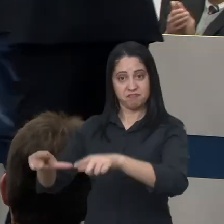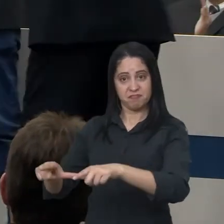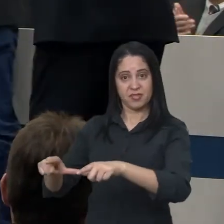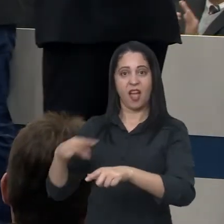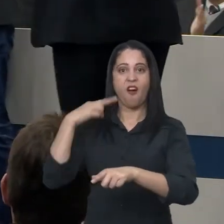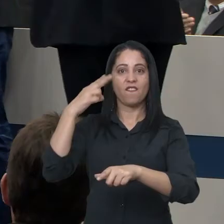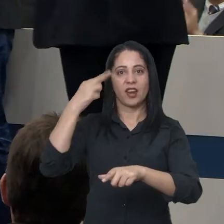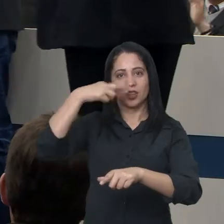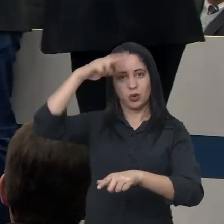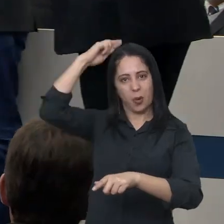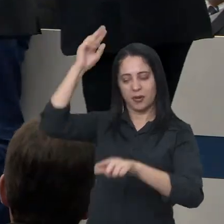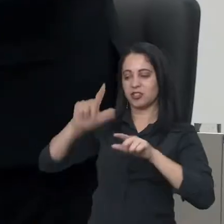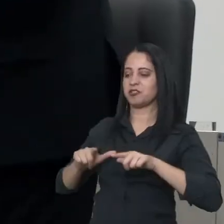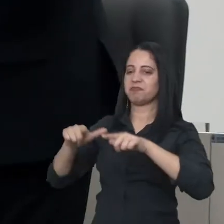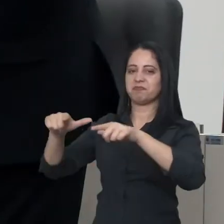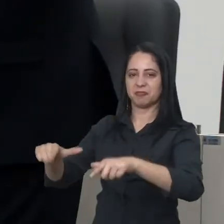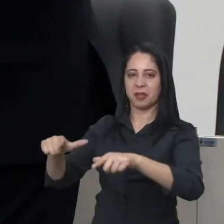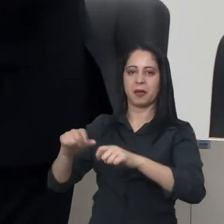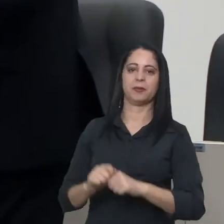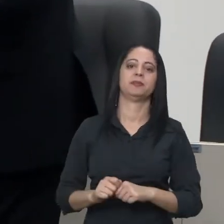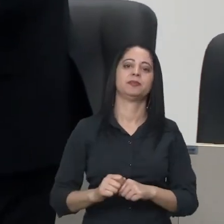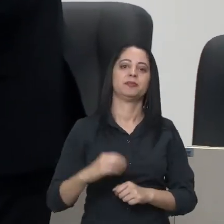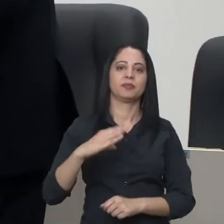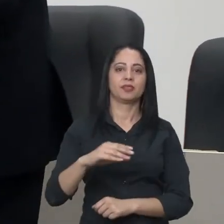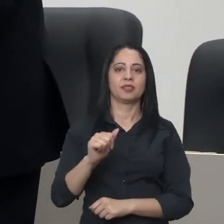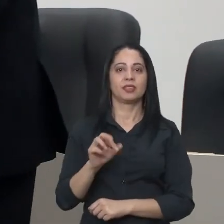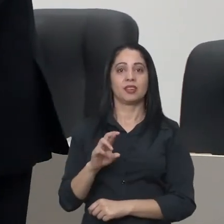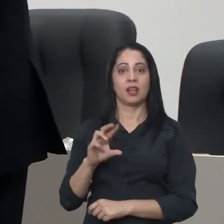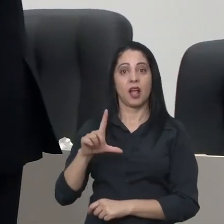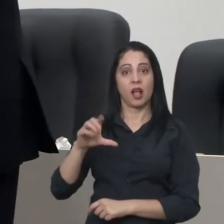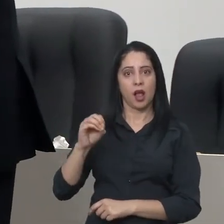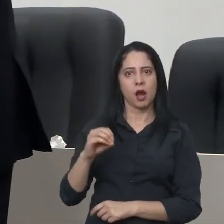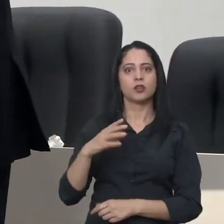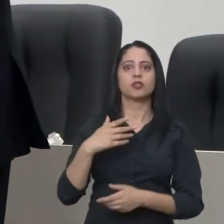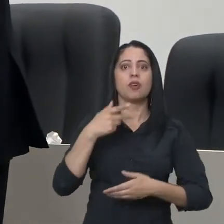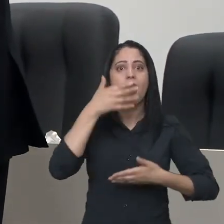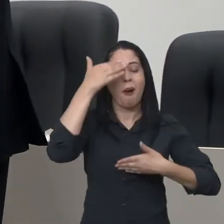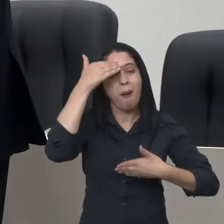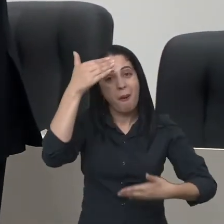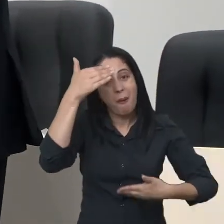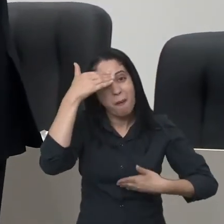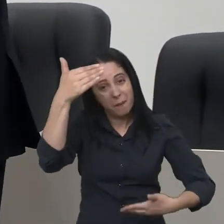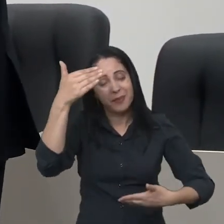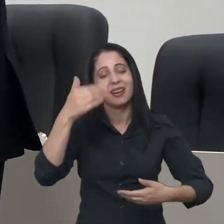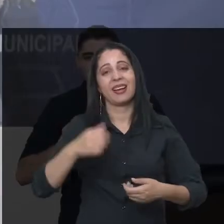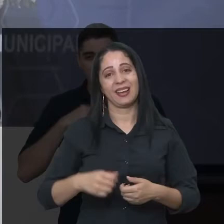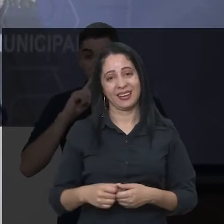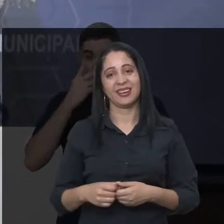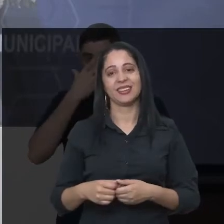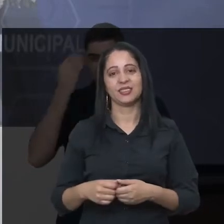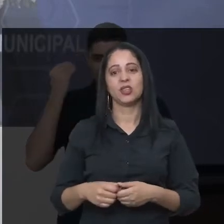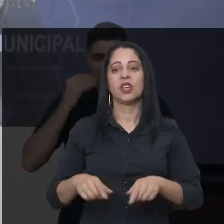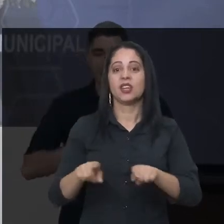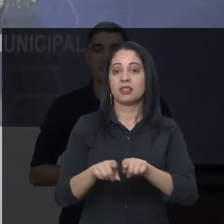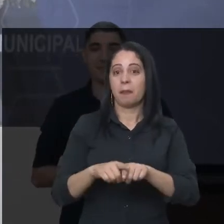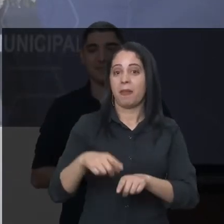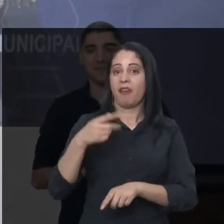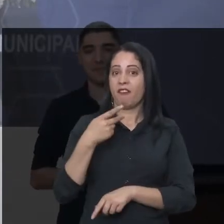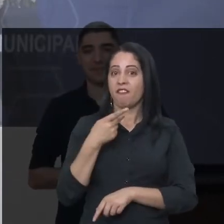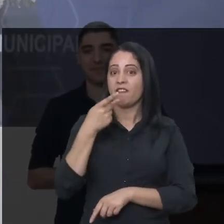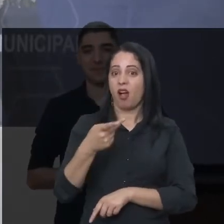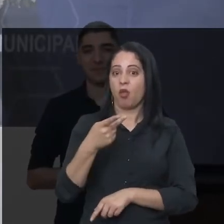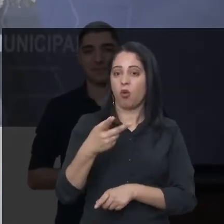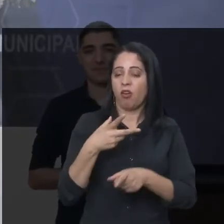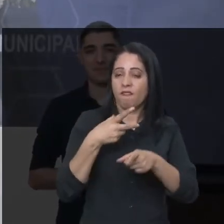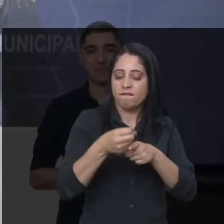pelo vereador Robertinho da Padaria. Carlos Eugênio Bacos agradeceu a homenagem e reiterou que as conquistas do Panathlon